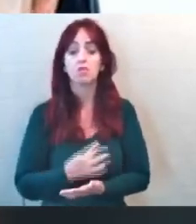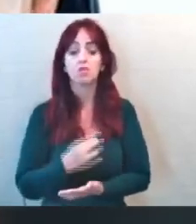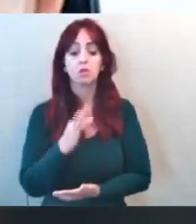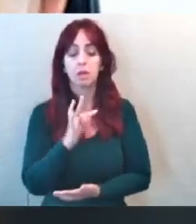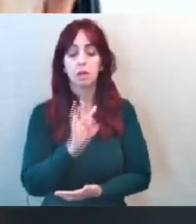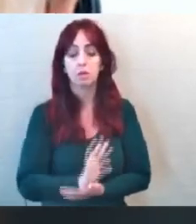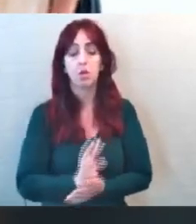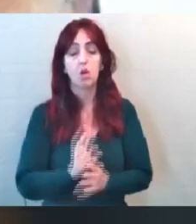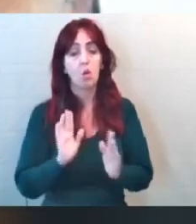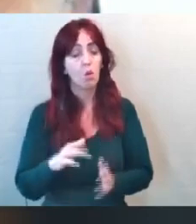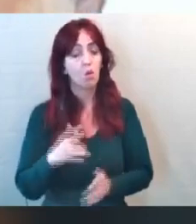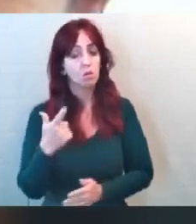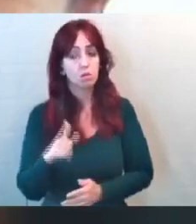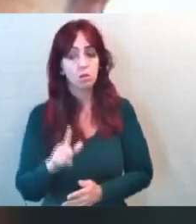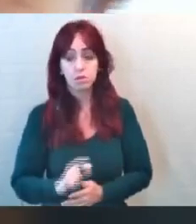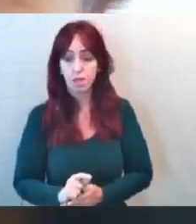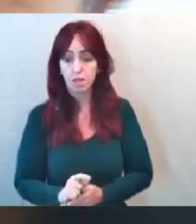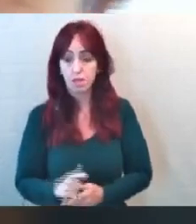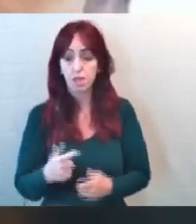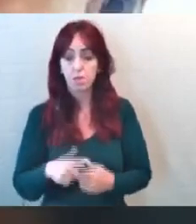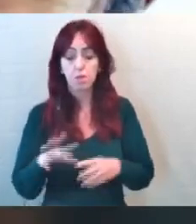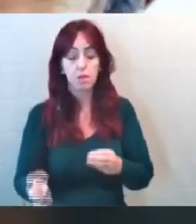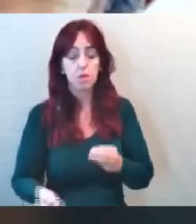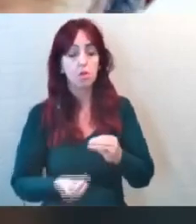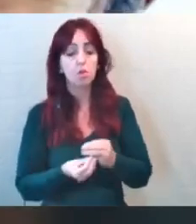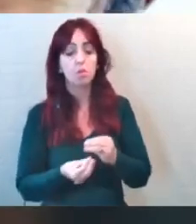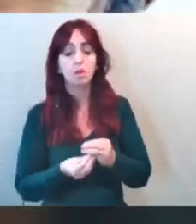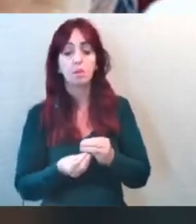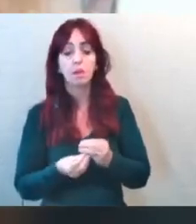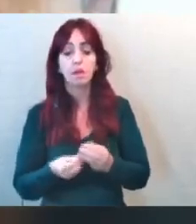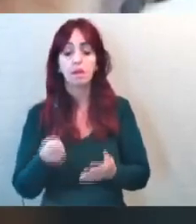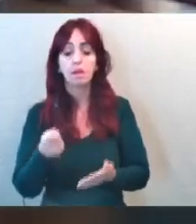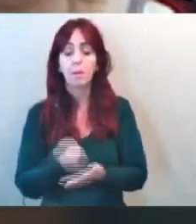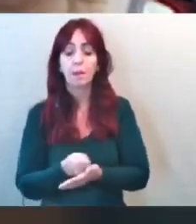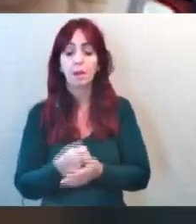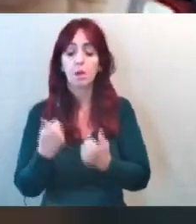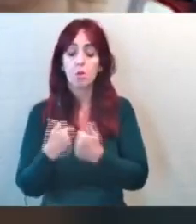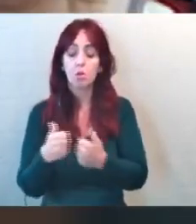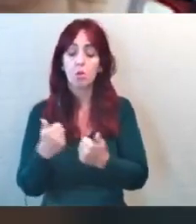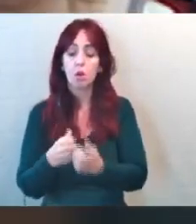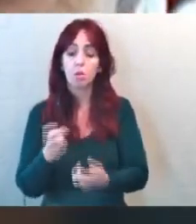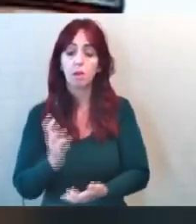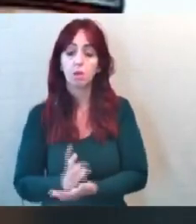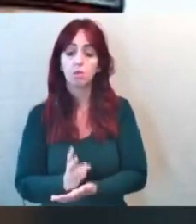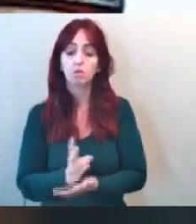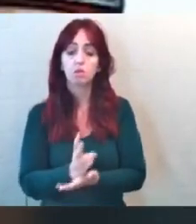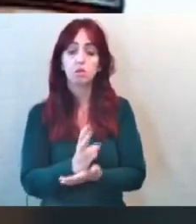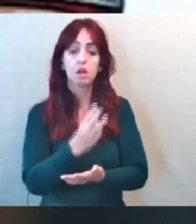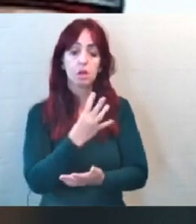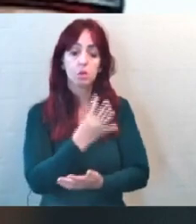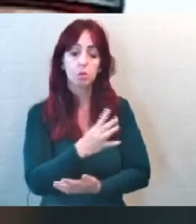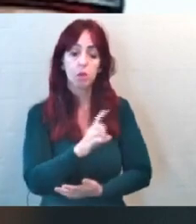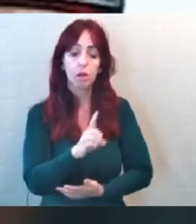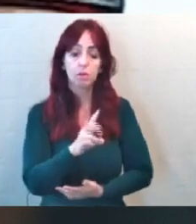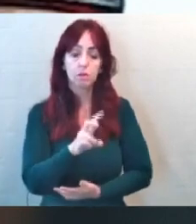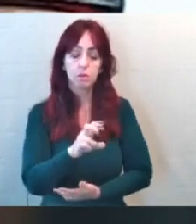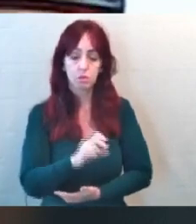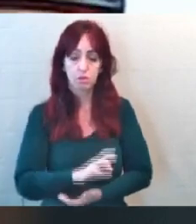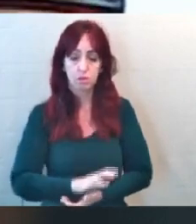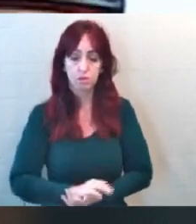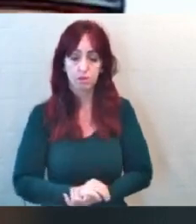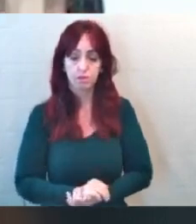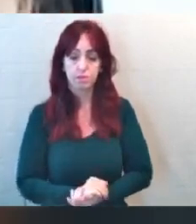erro técnico. Hoje não existe subsídio. Hoje o município complementa o valor da passagem passagem para manter a passagem a